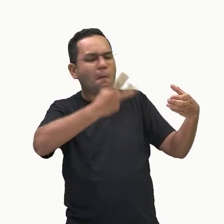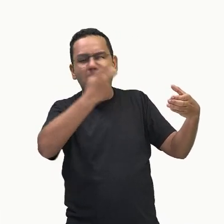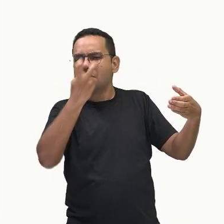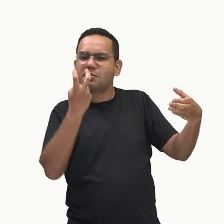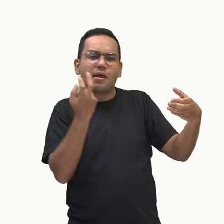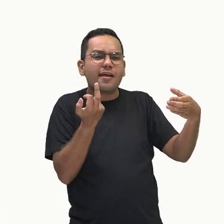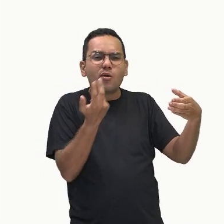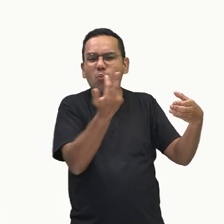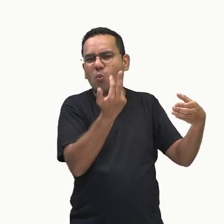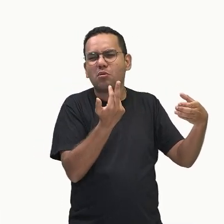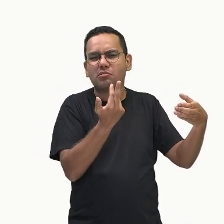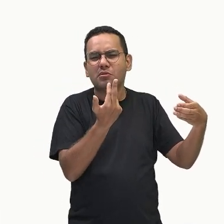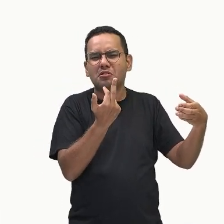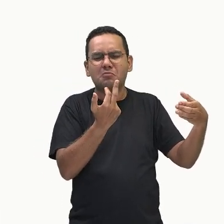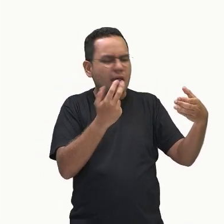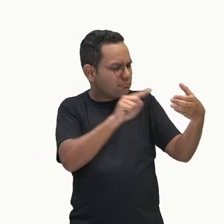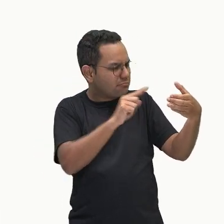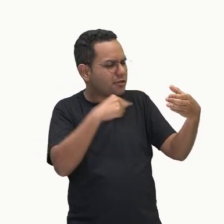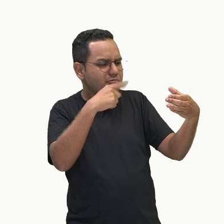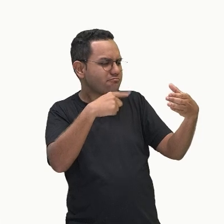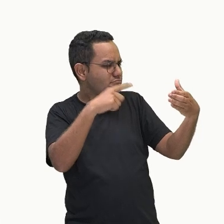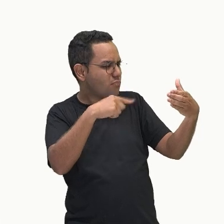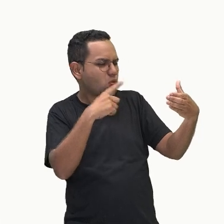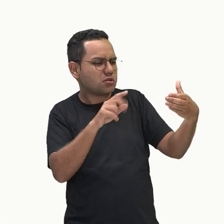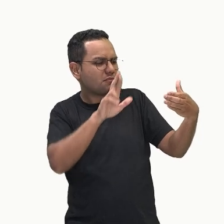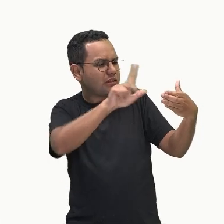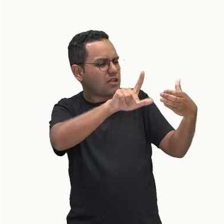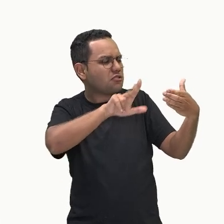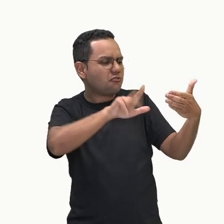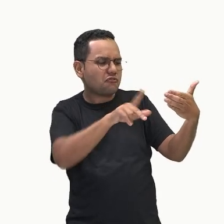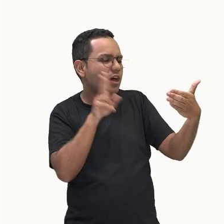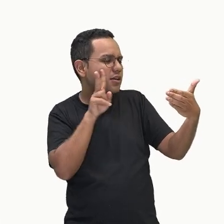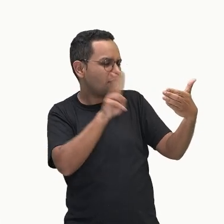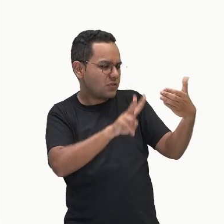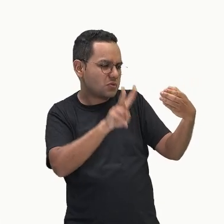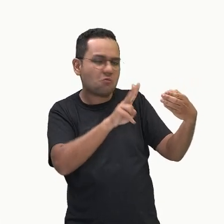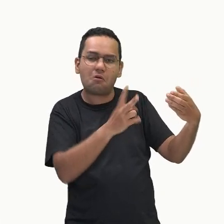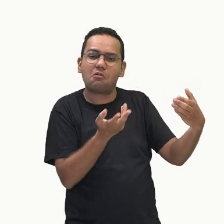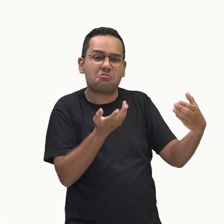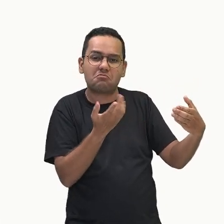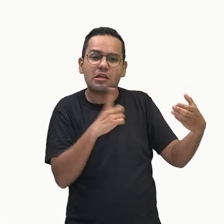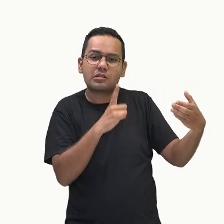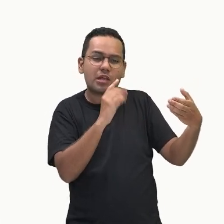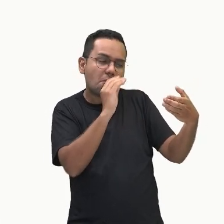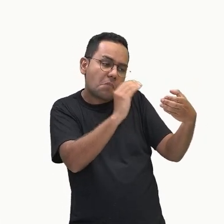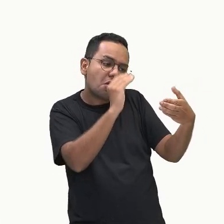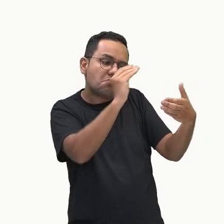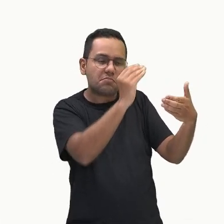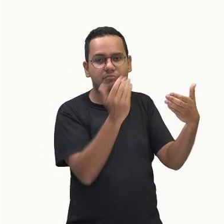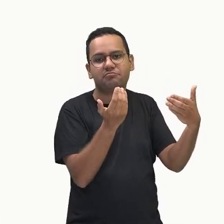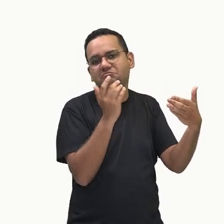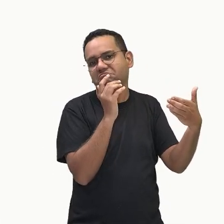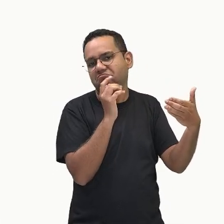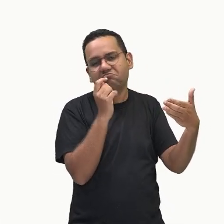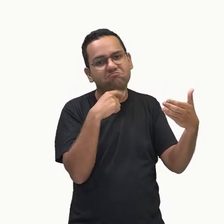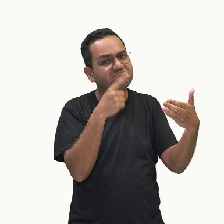ser possível visualmente diferenciar diferentes fases ou porções desse composto.